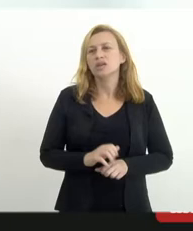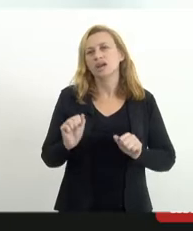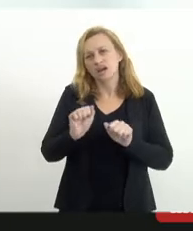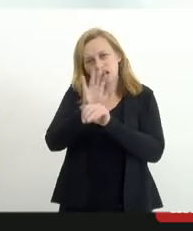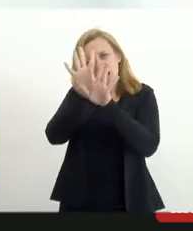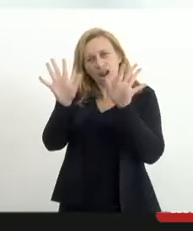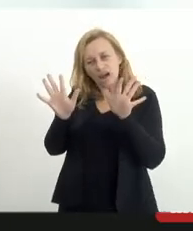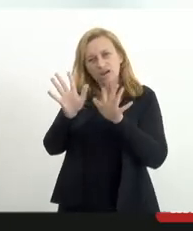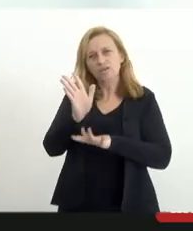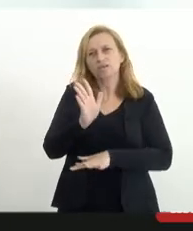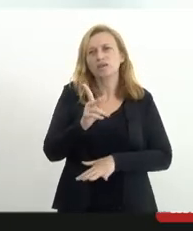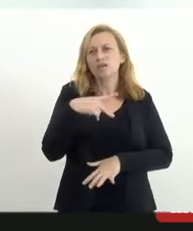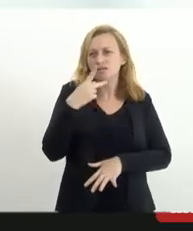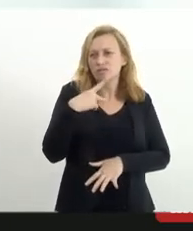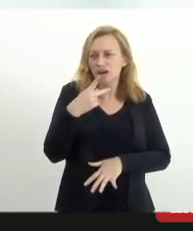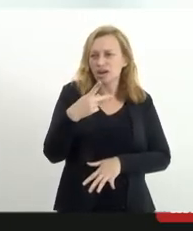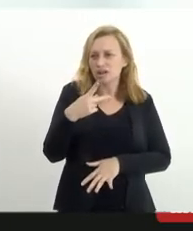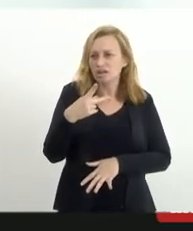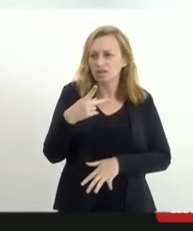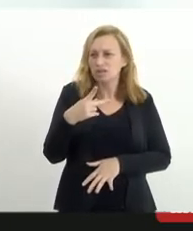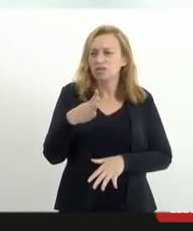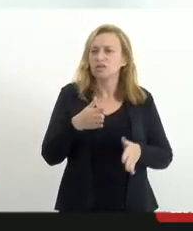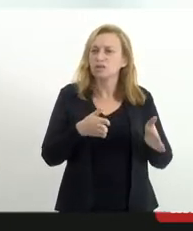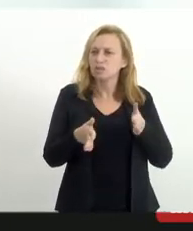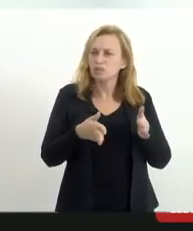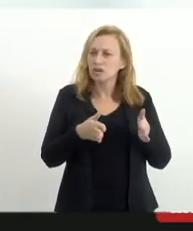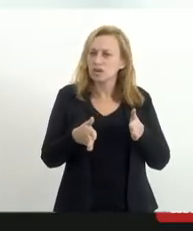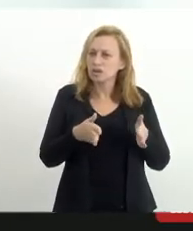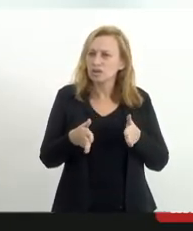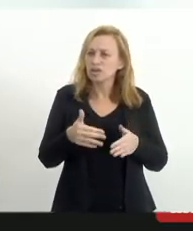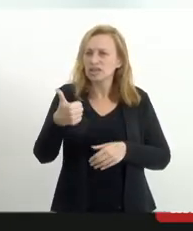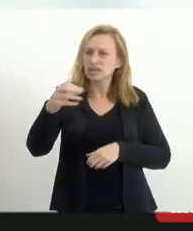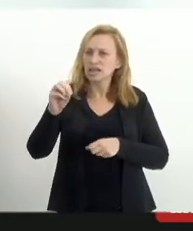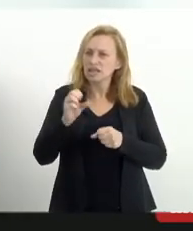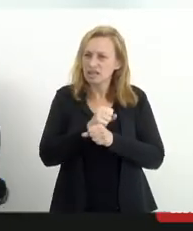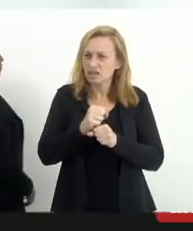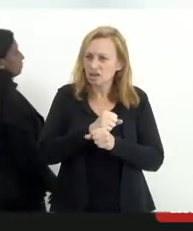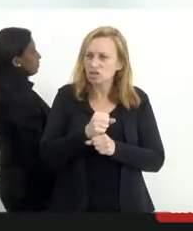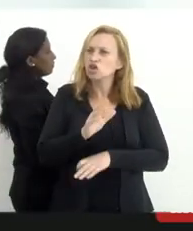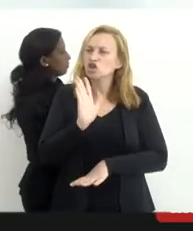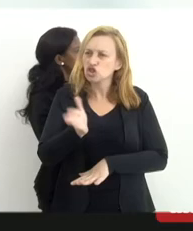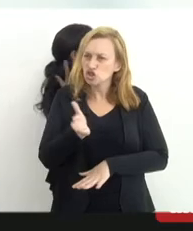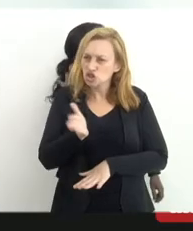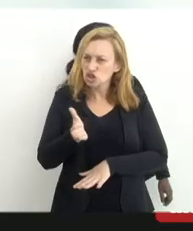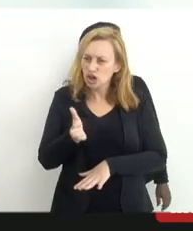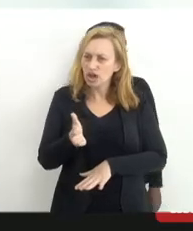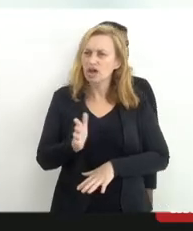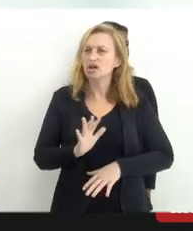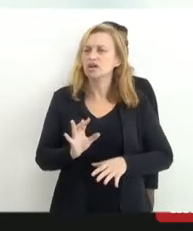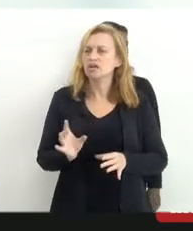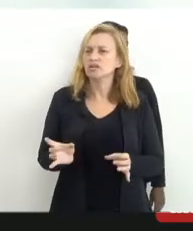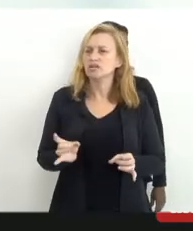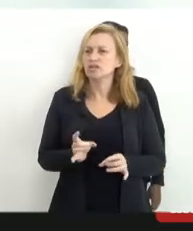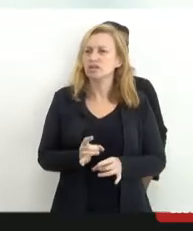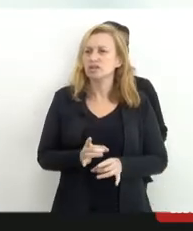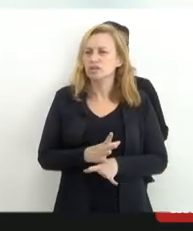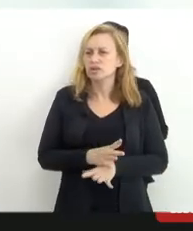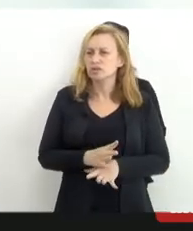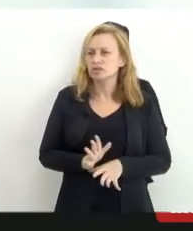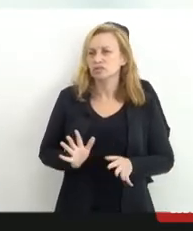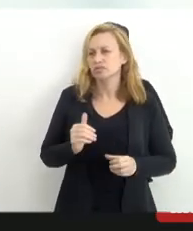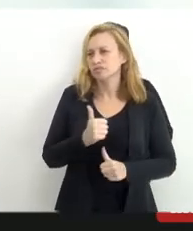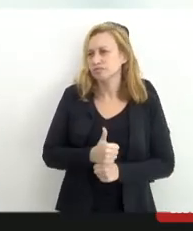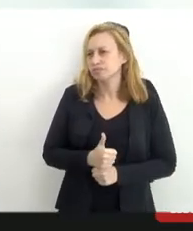clara, dizendo que o prazo decadencial é de 10 anos, já pacificado, né? E